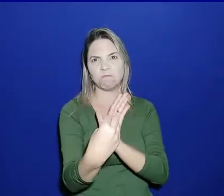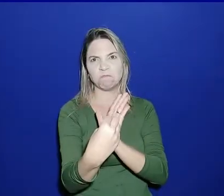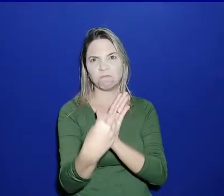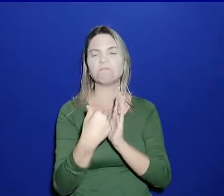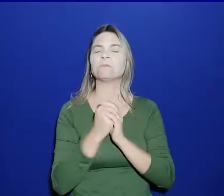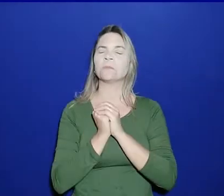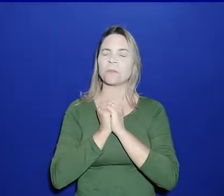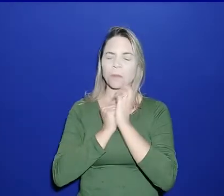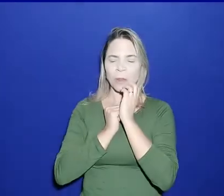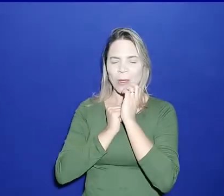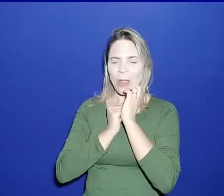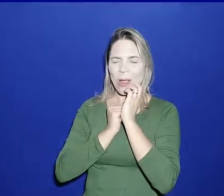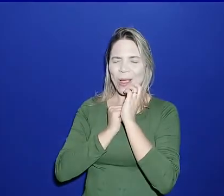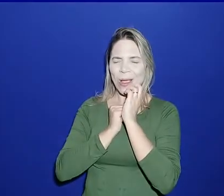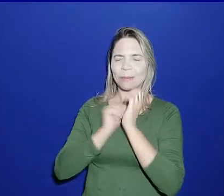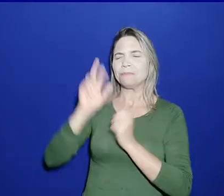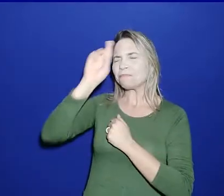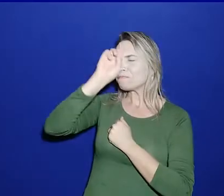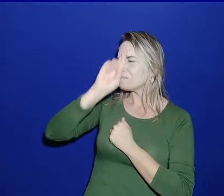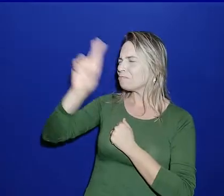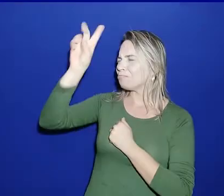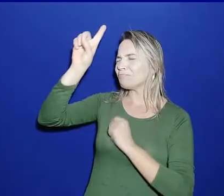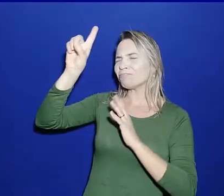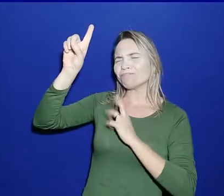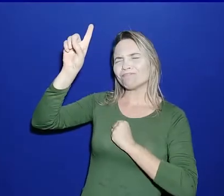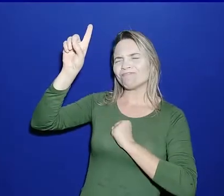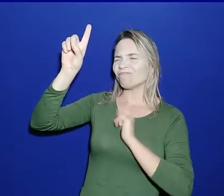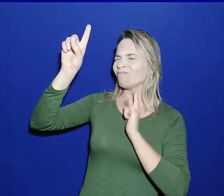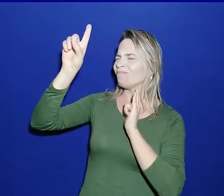orar? Ó Senhor amado,